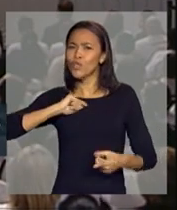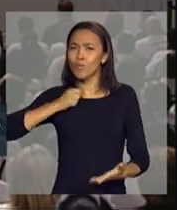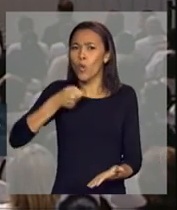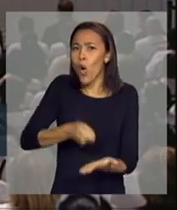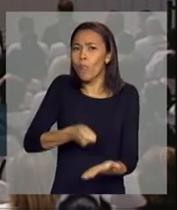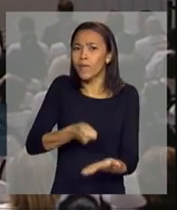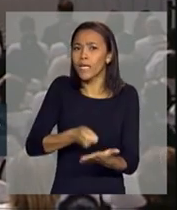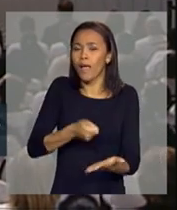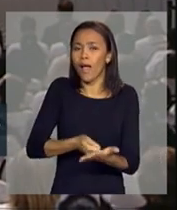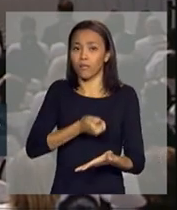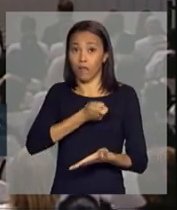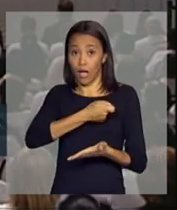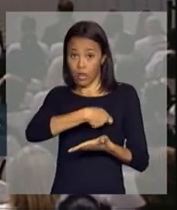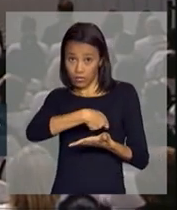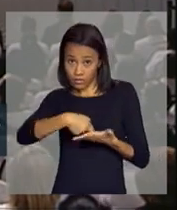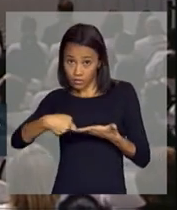escrever